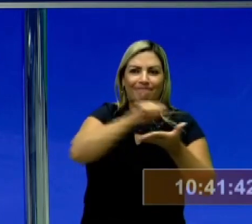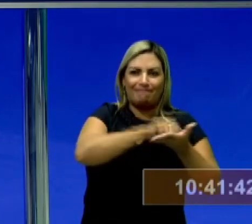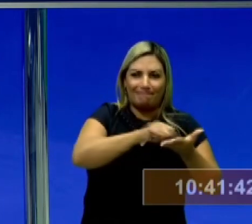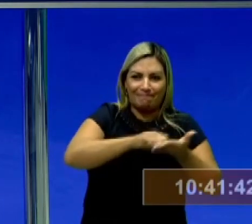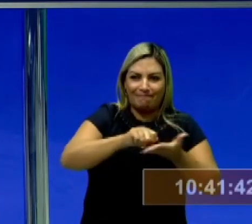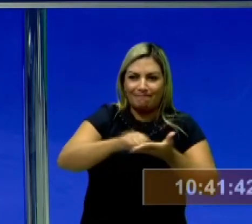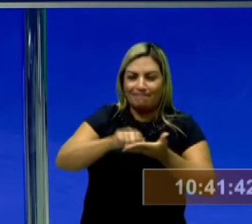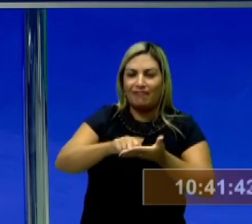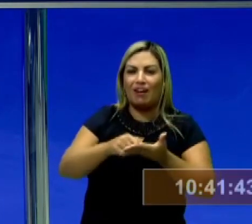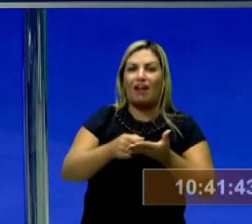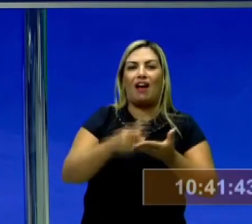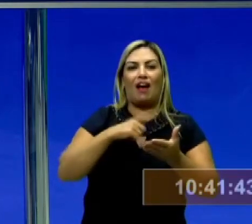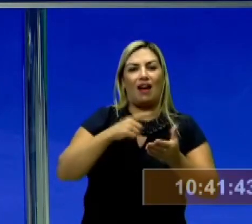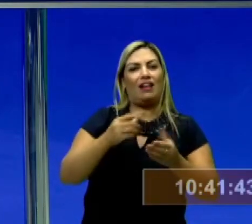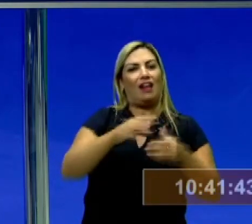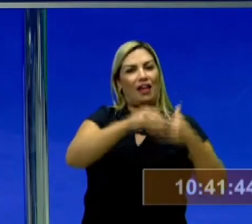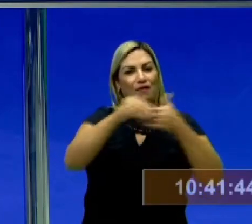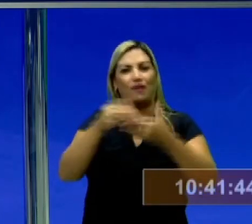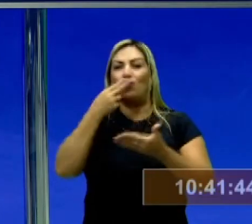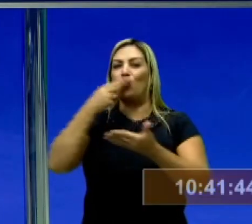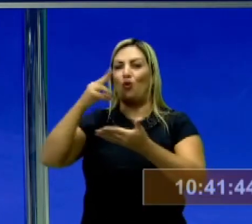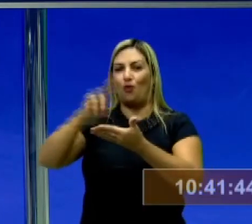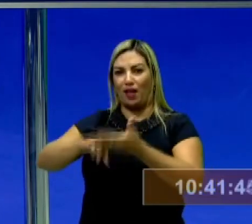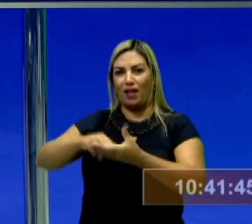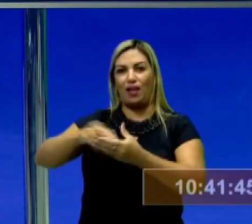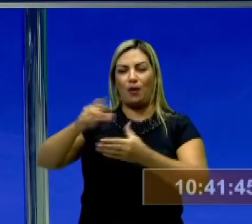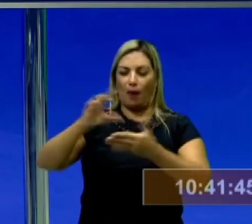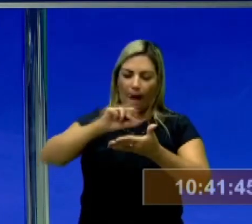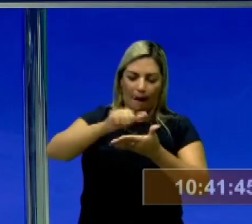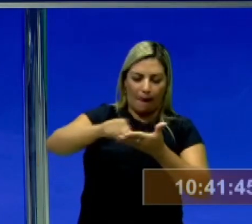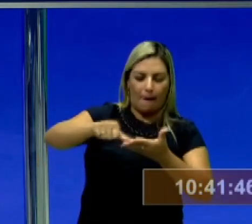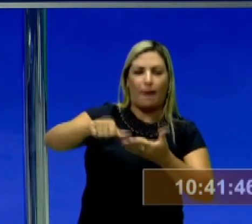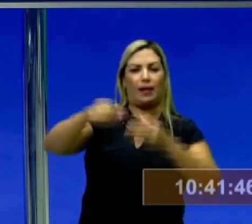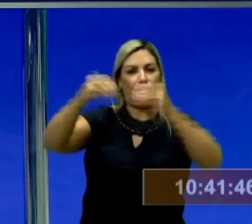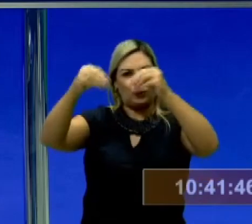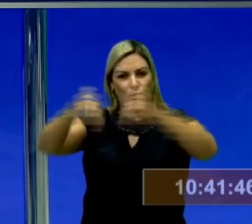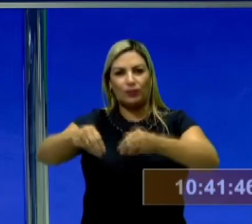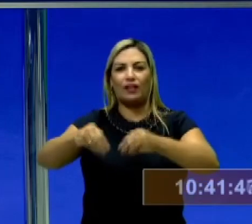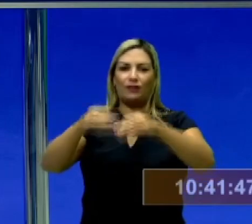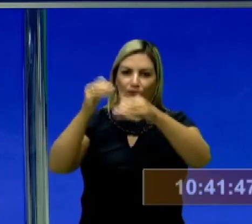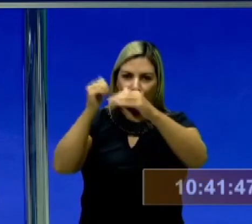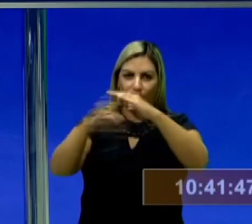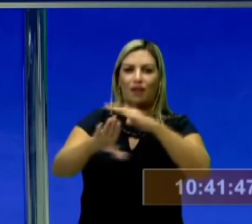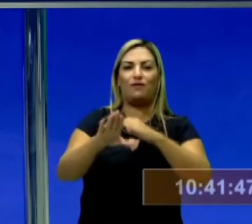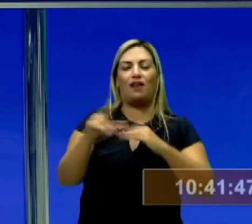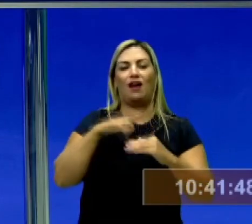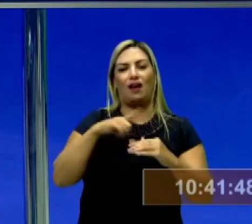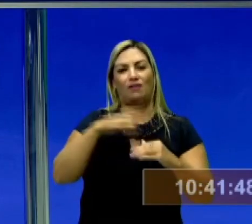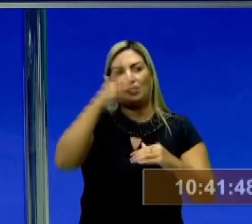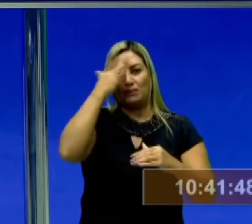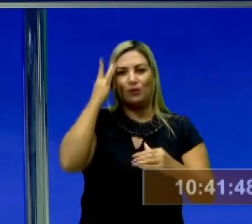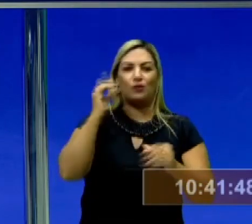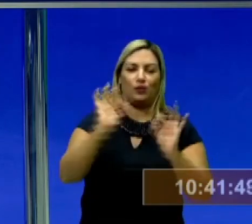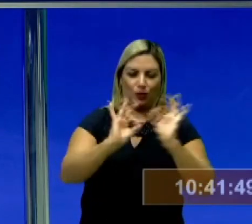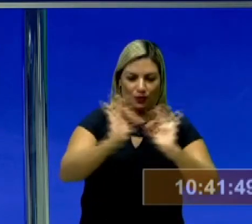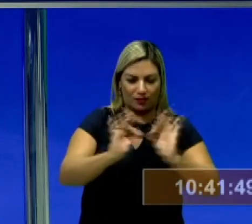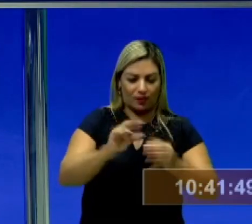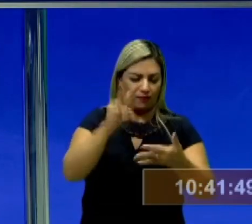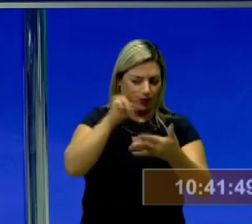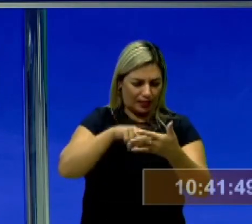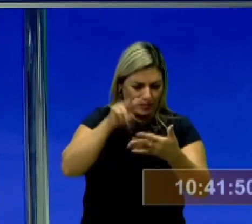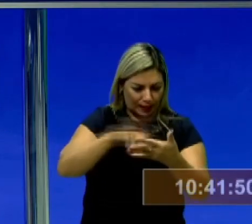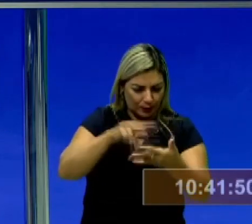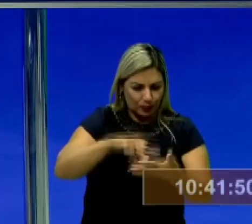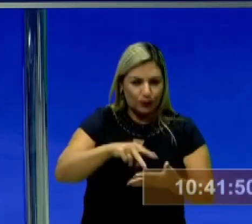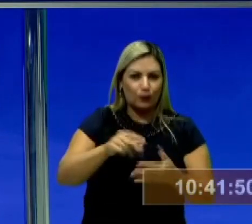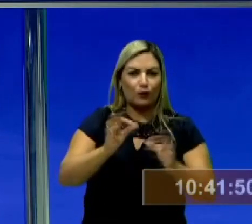mandava, postava no correio e chegava lá nos editores, eles faziam a leitura,